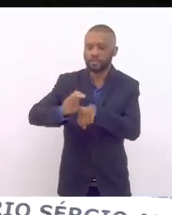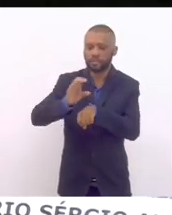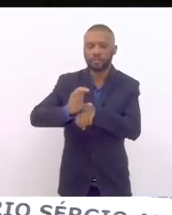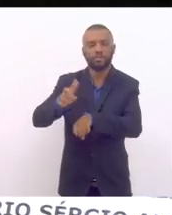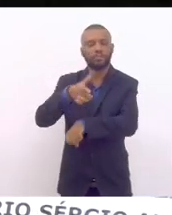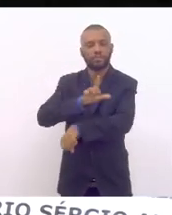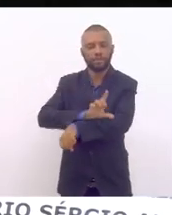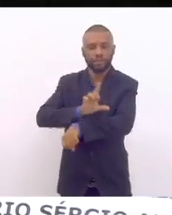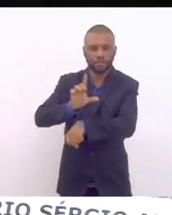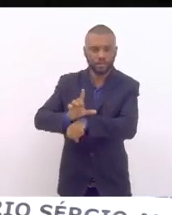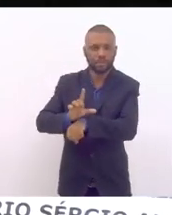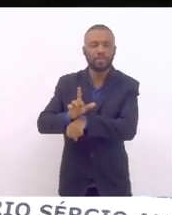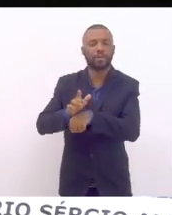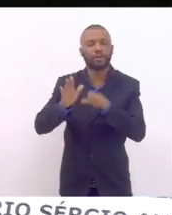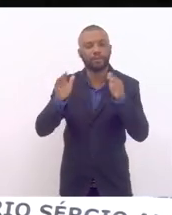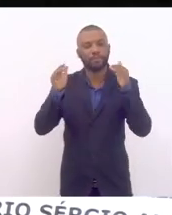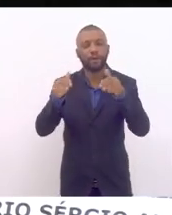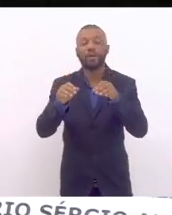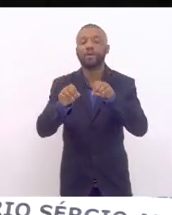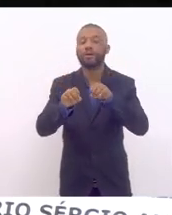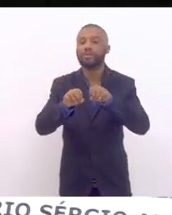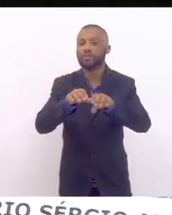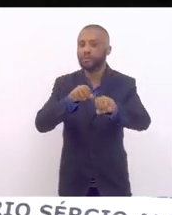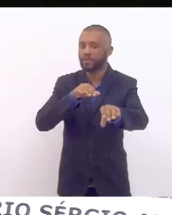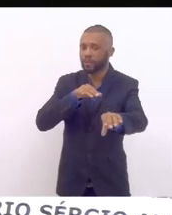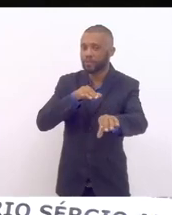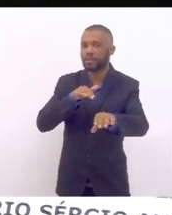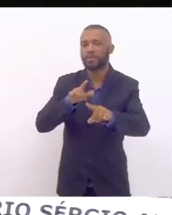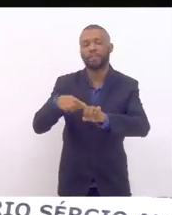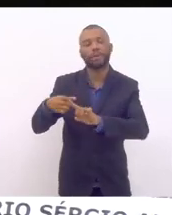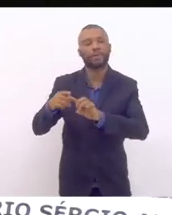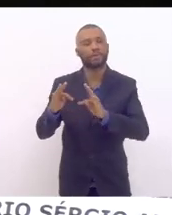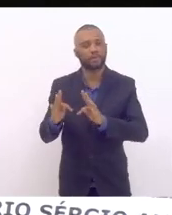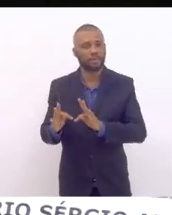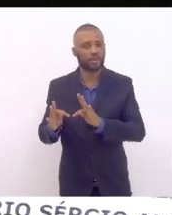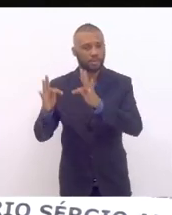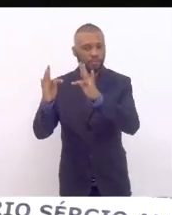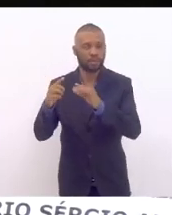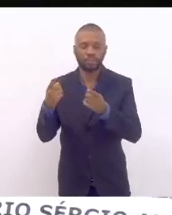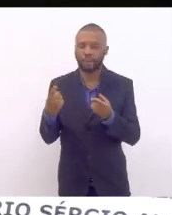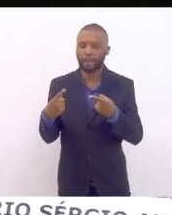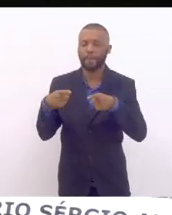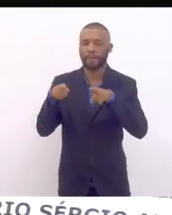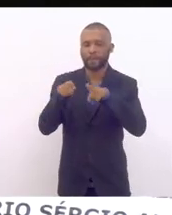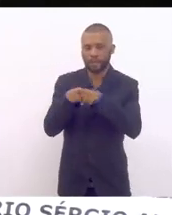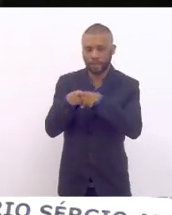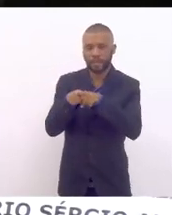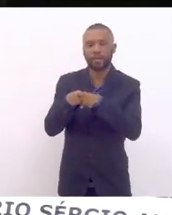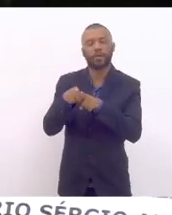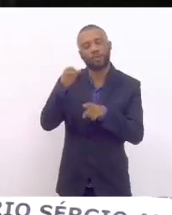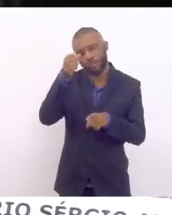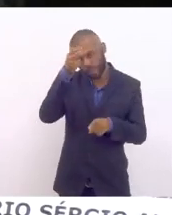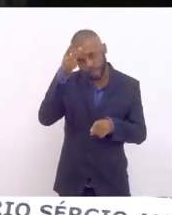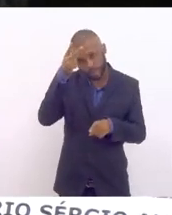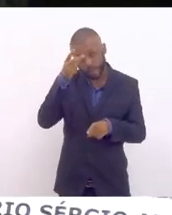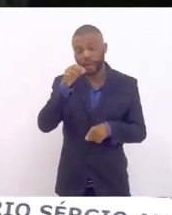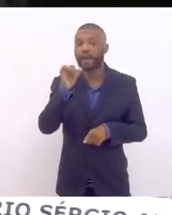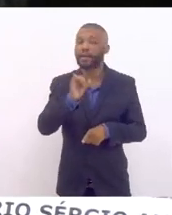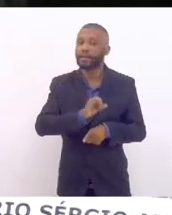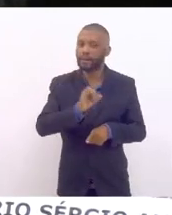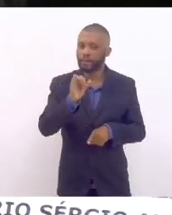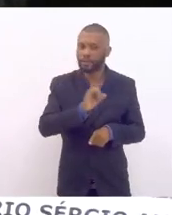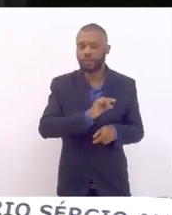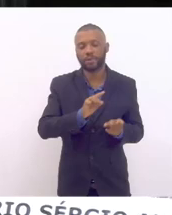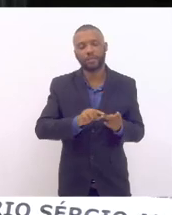licenciatura de Educação a Distância tecnologia estamos em parceria com os municípios de Itaguaí